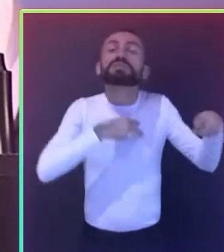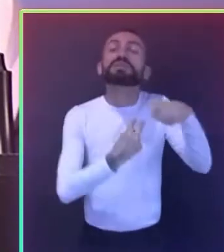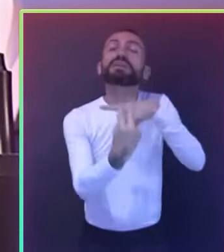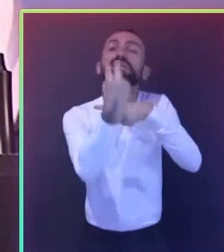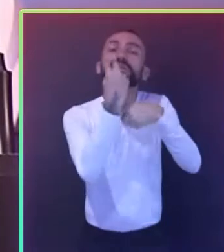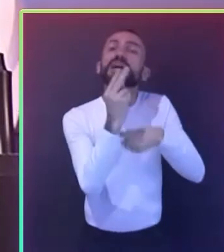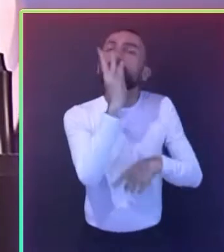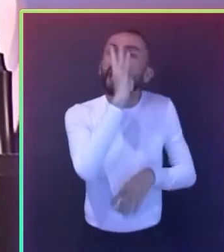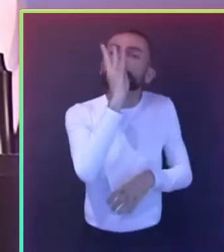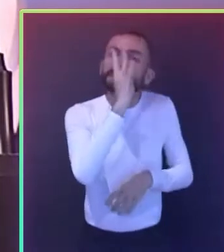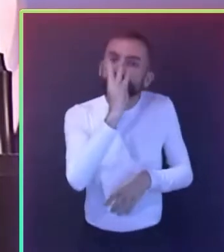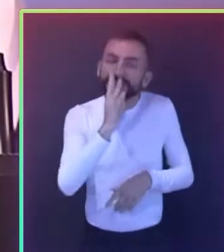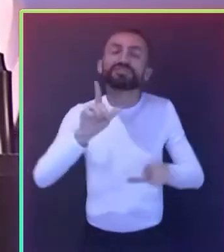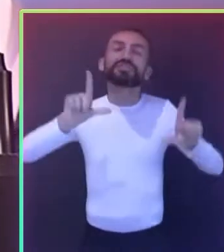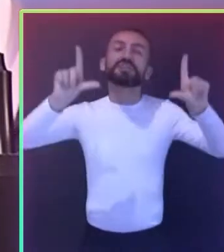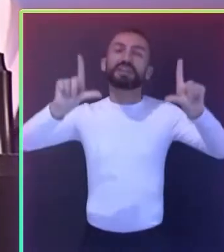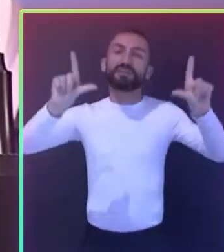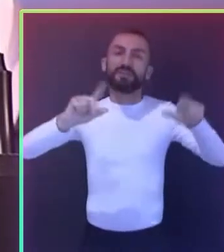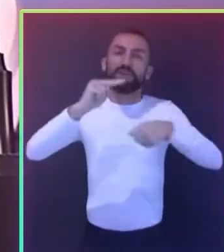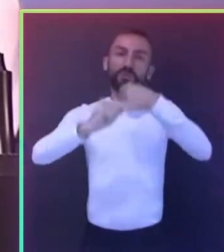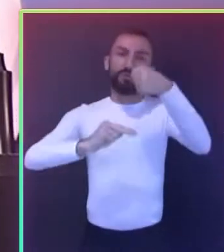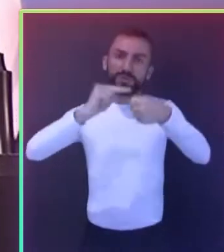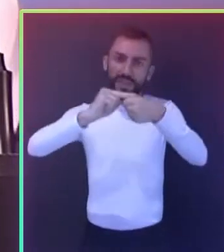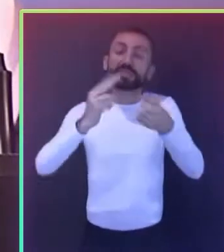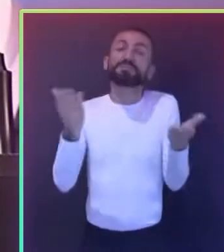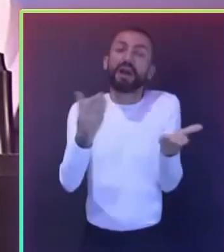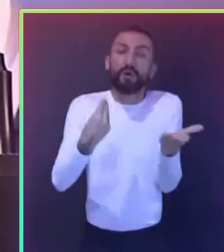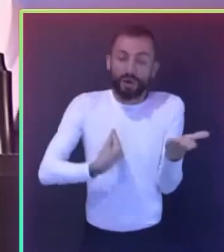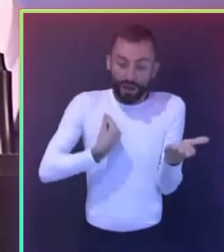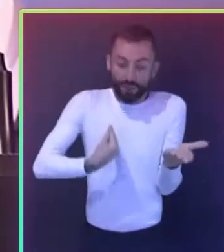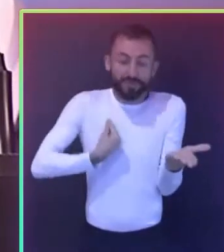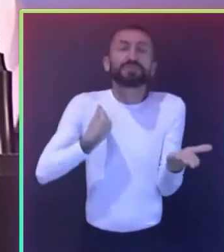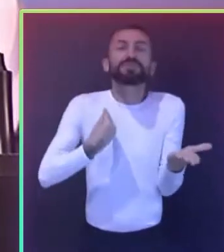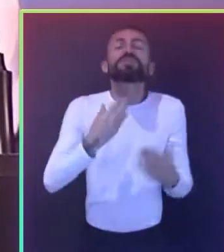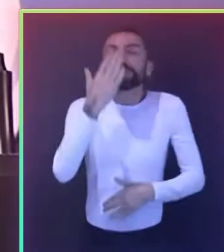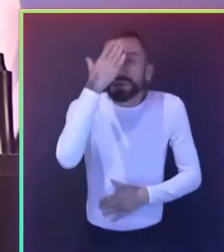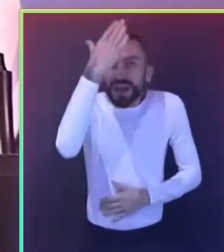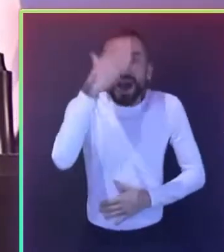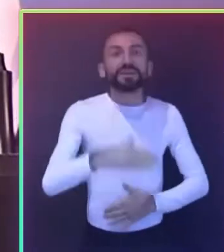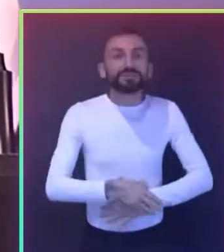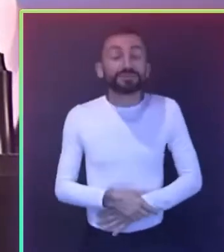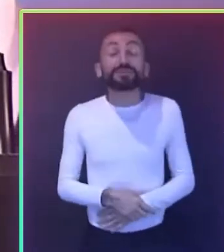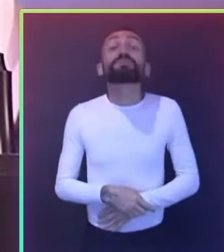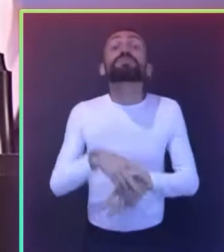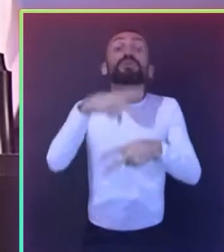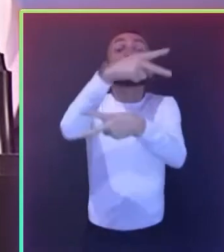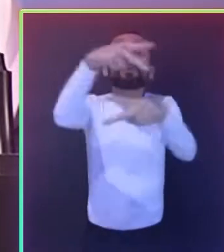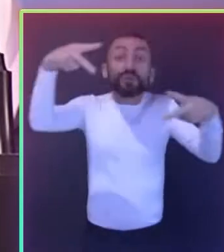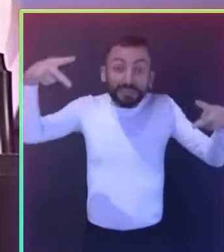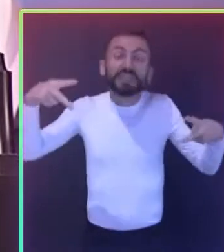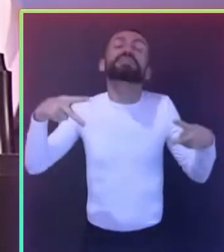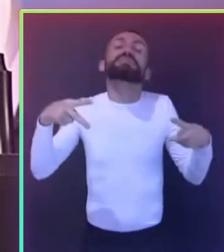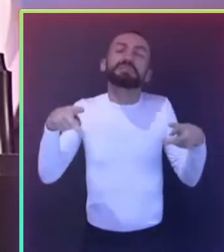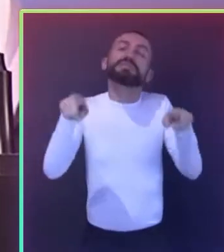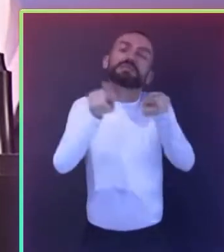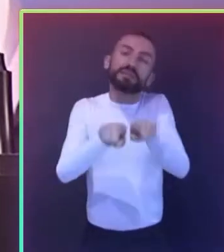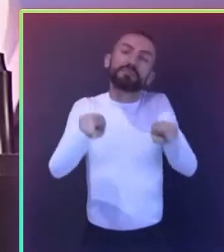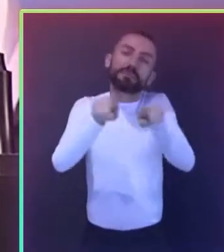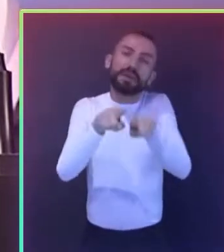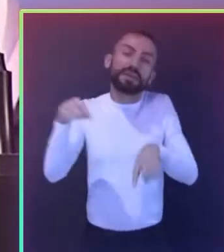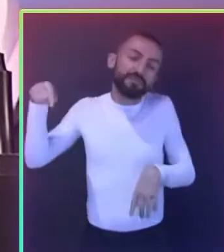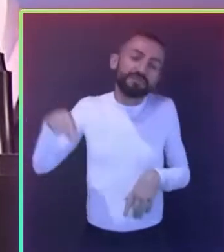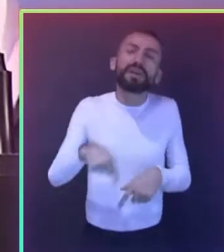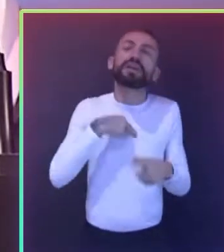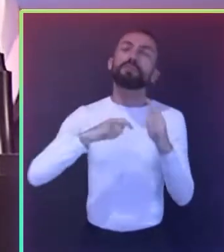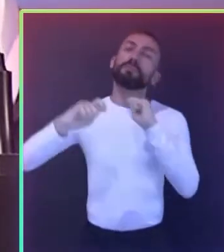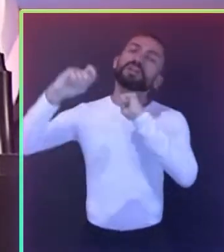e pela TV Unesp ao vivo neste momento não muito obrigado todos aqueles e que aqui nos prestigiam